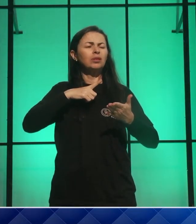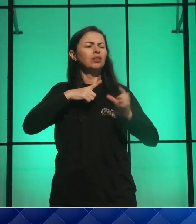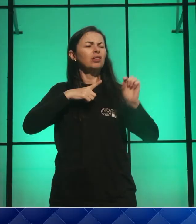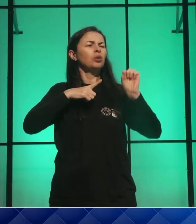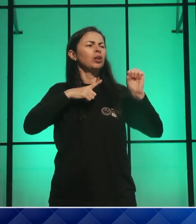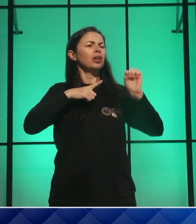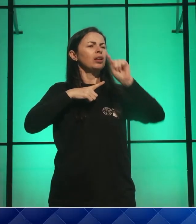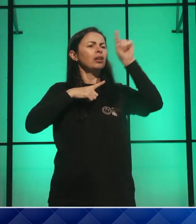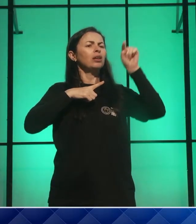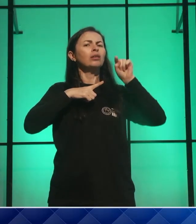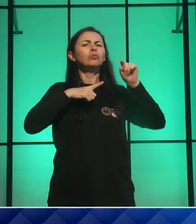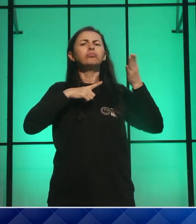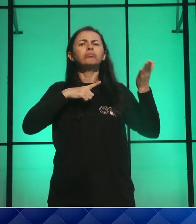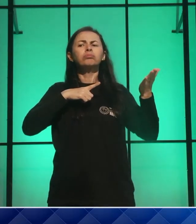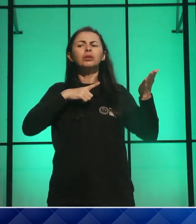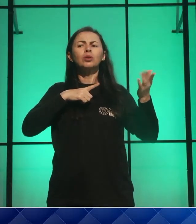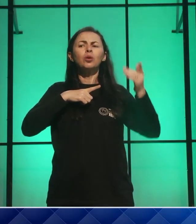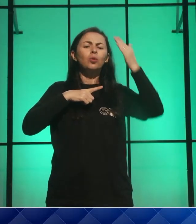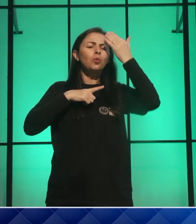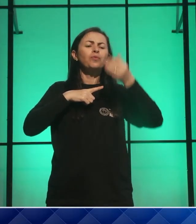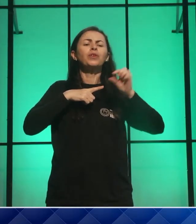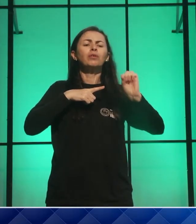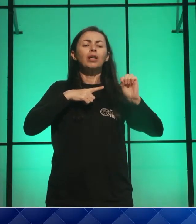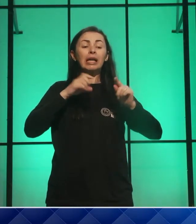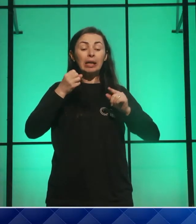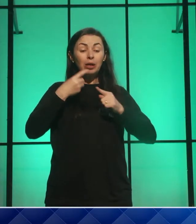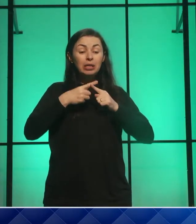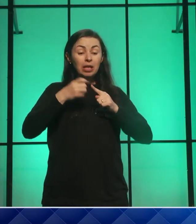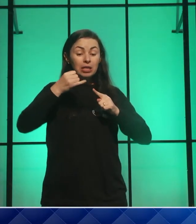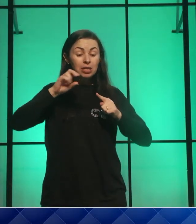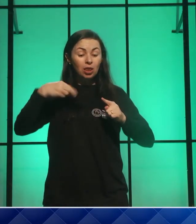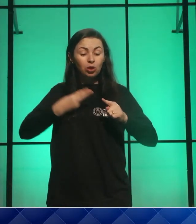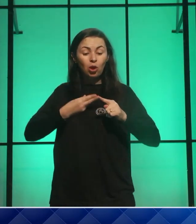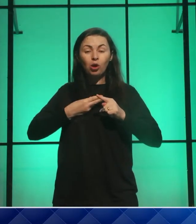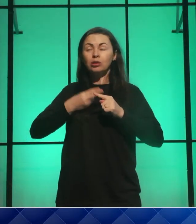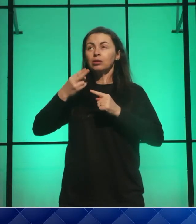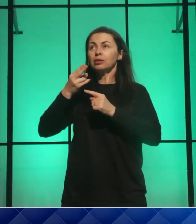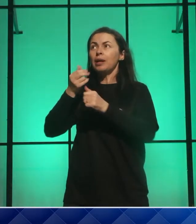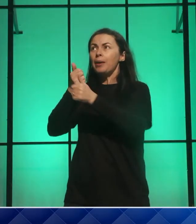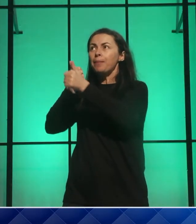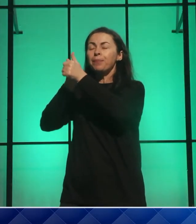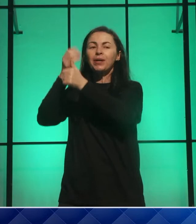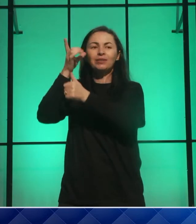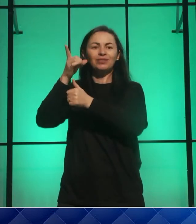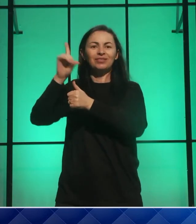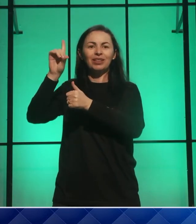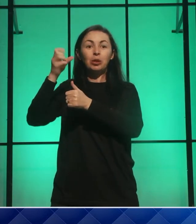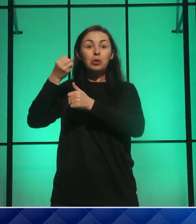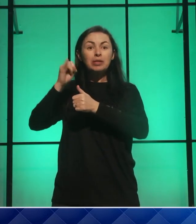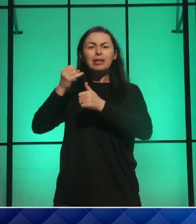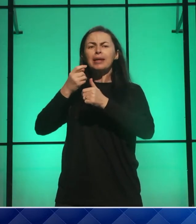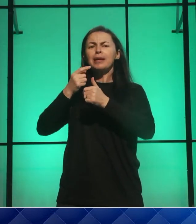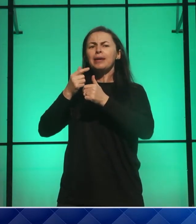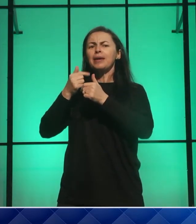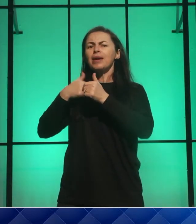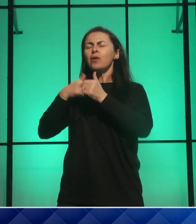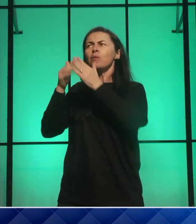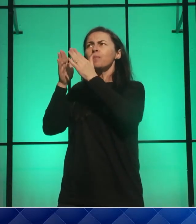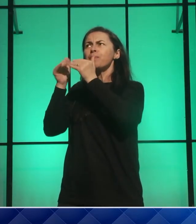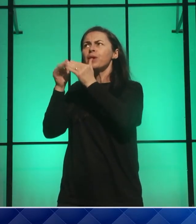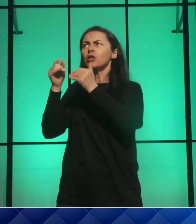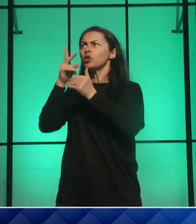que temos? Que nos aproximarmos de Deus, se pedirmos alguma coisa de acordo com a vontade de